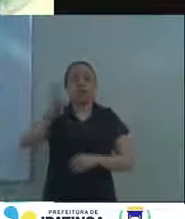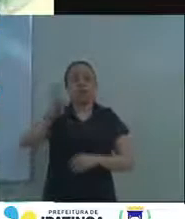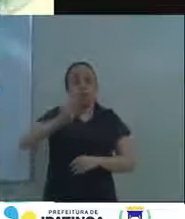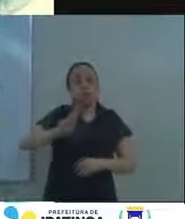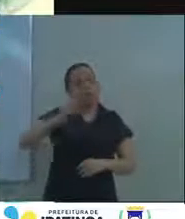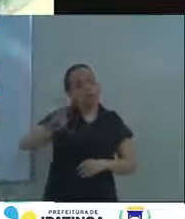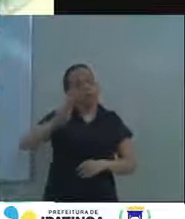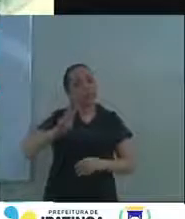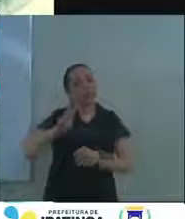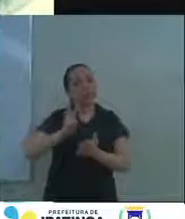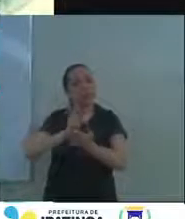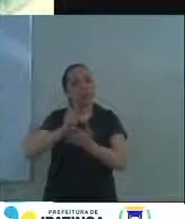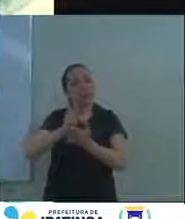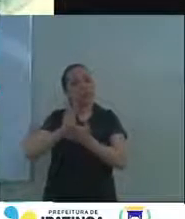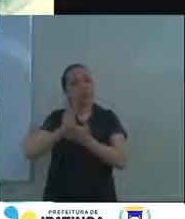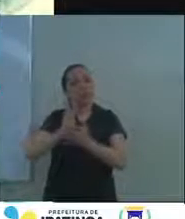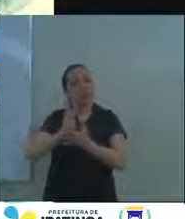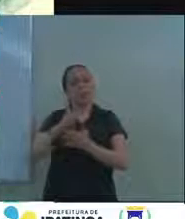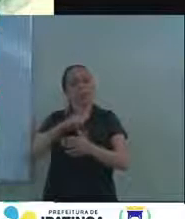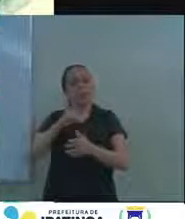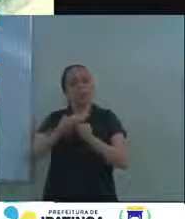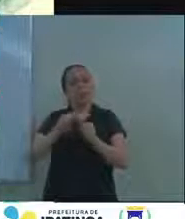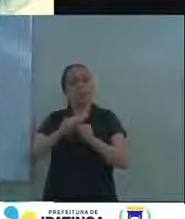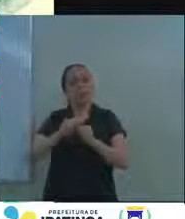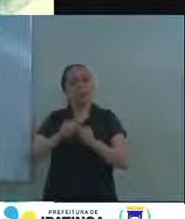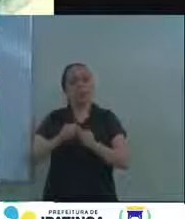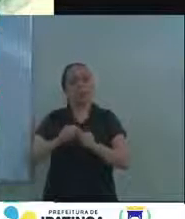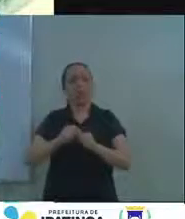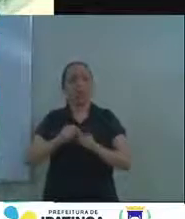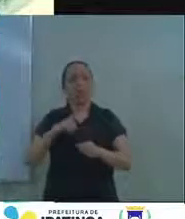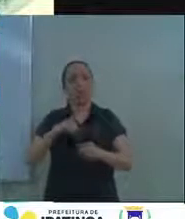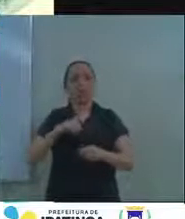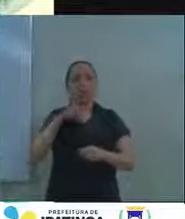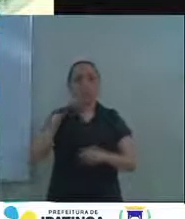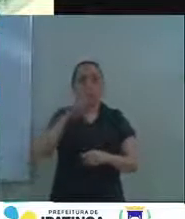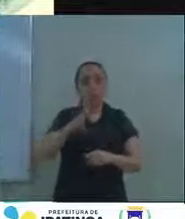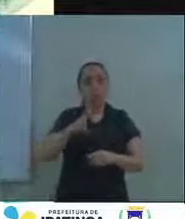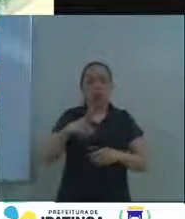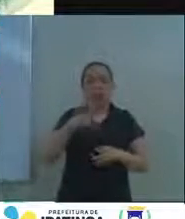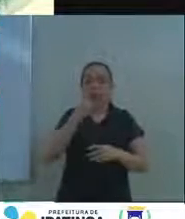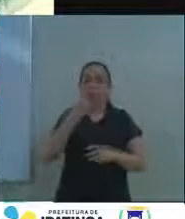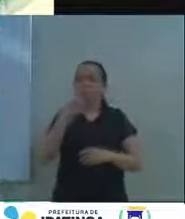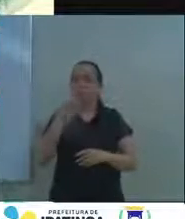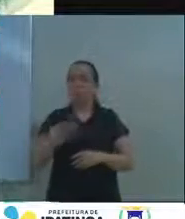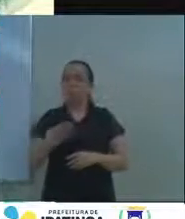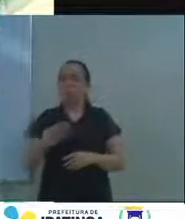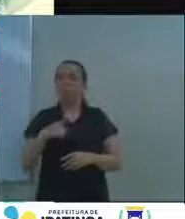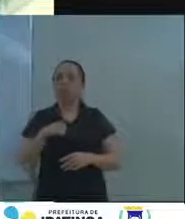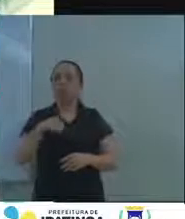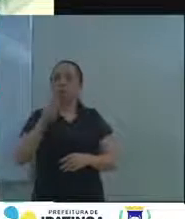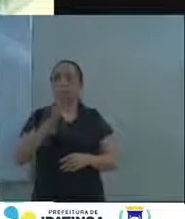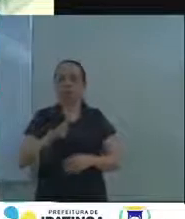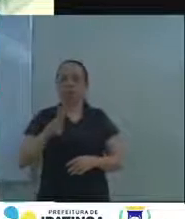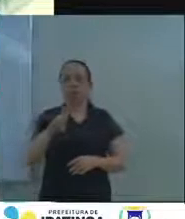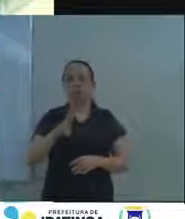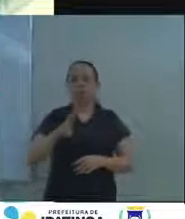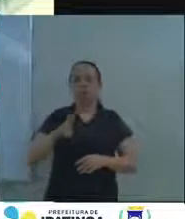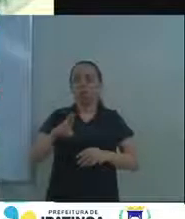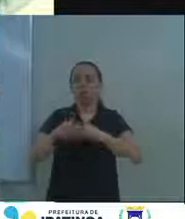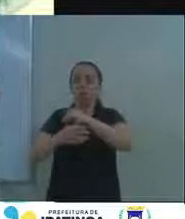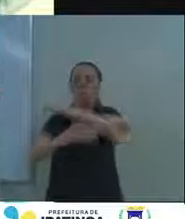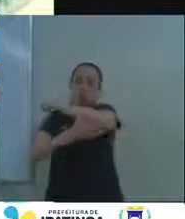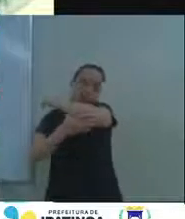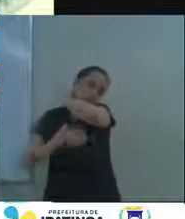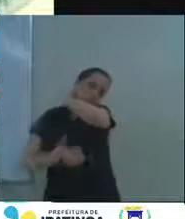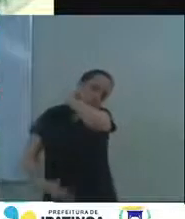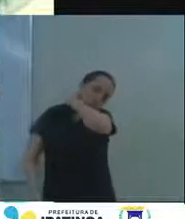o massageador para a gente relaxar esse músculo. Então, a gente utiliza a musculatura cervical, e aqui